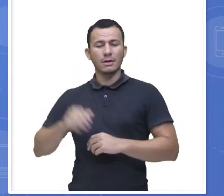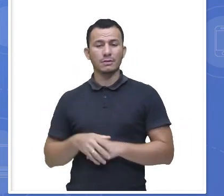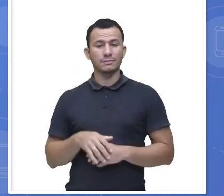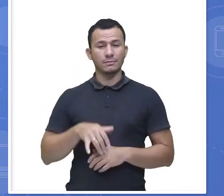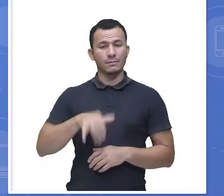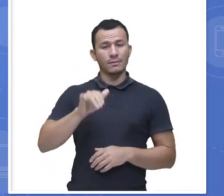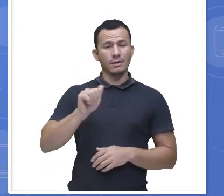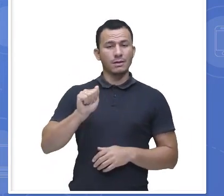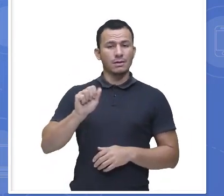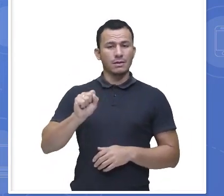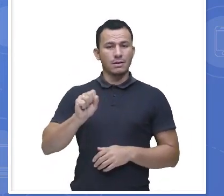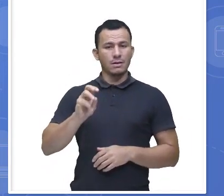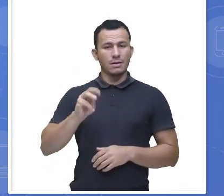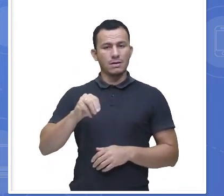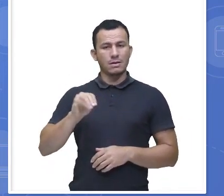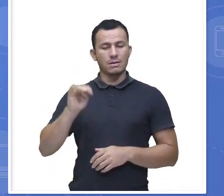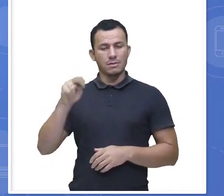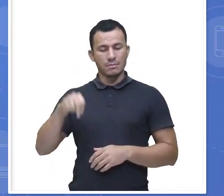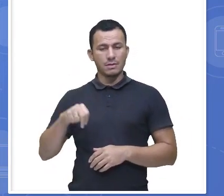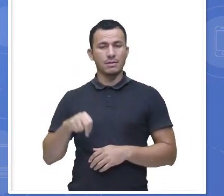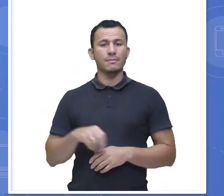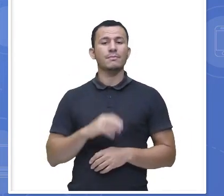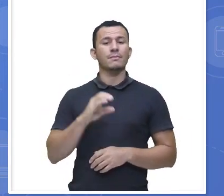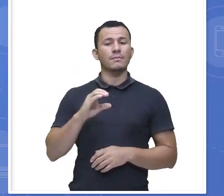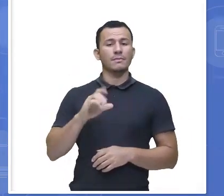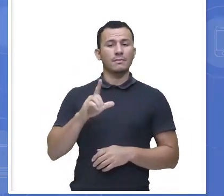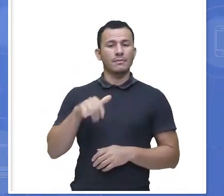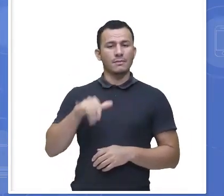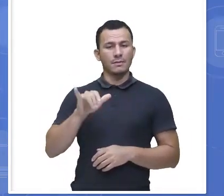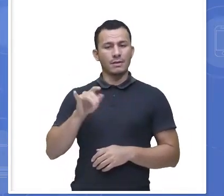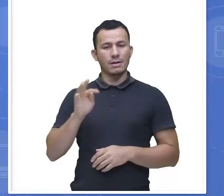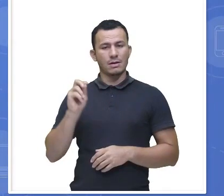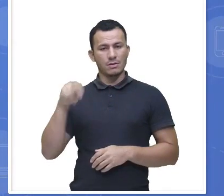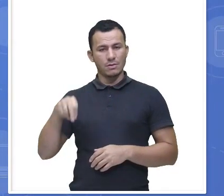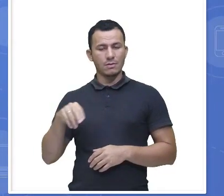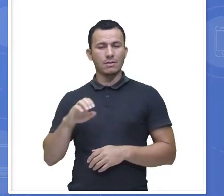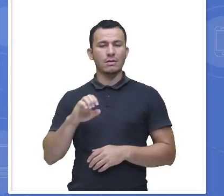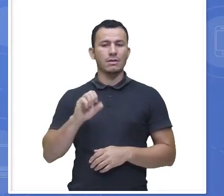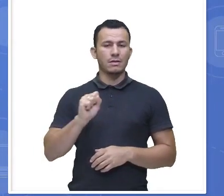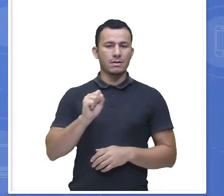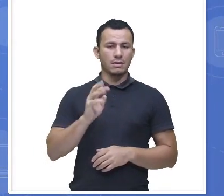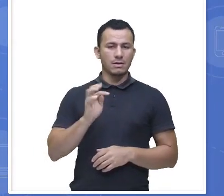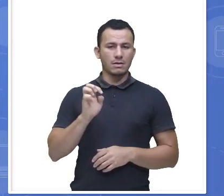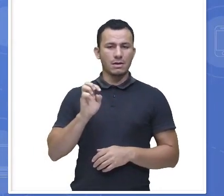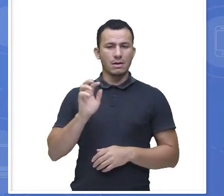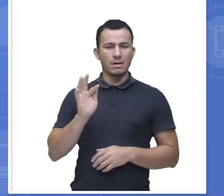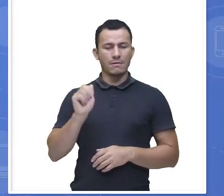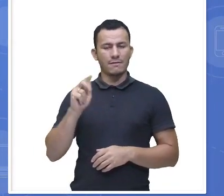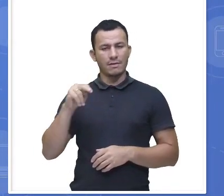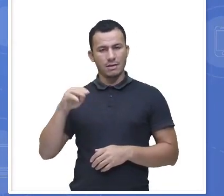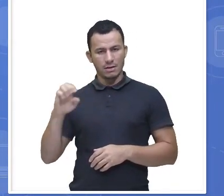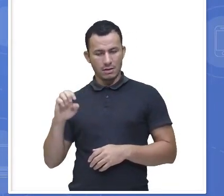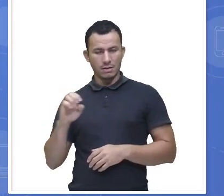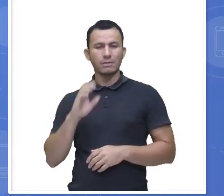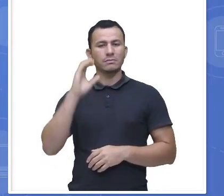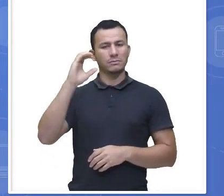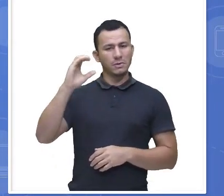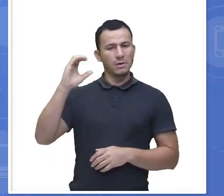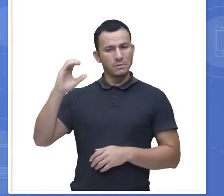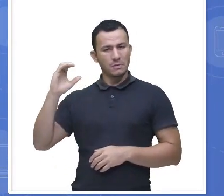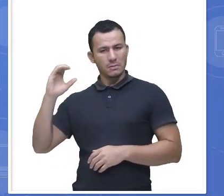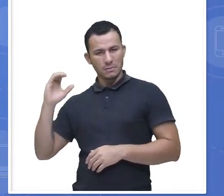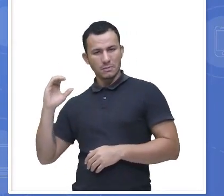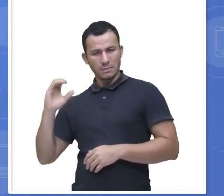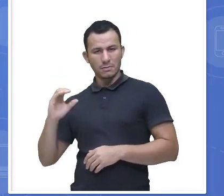Yasmin Costa, o Cleiton, a Stephanie, está dizendo que é a letra C, muito bem.